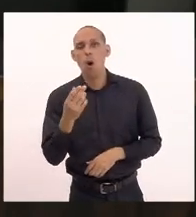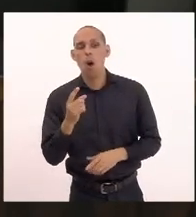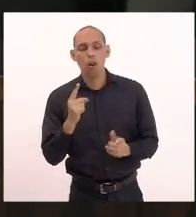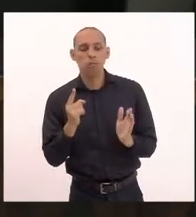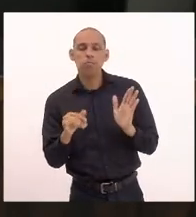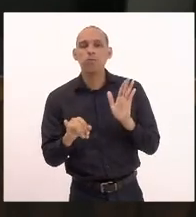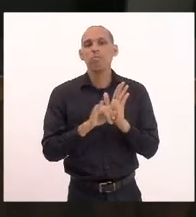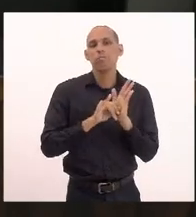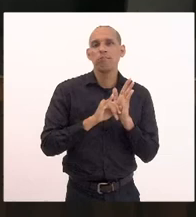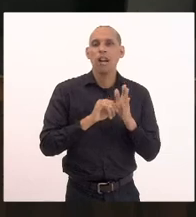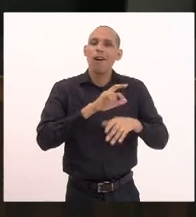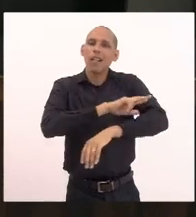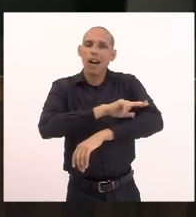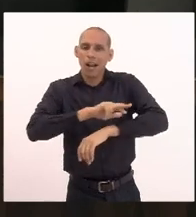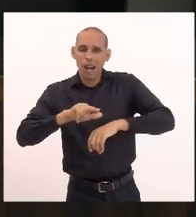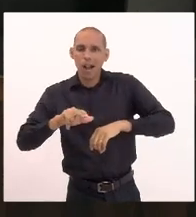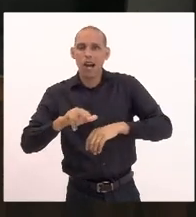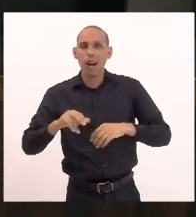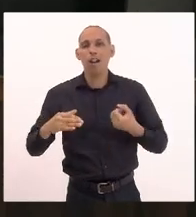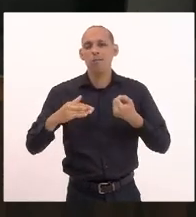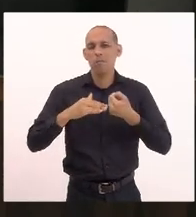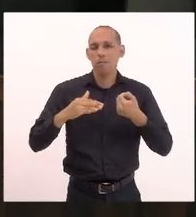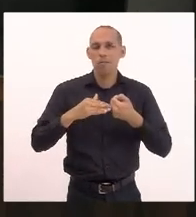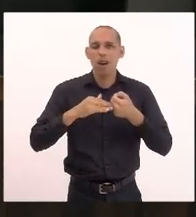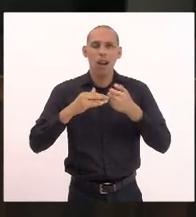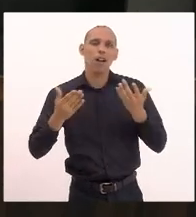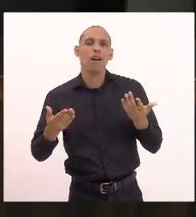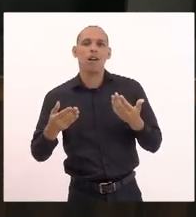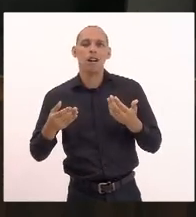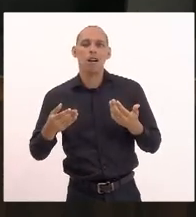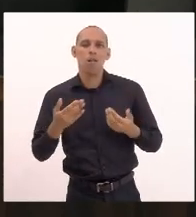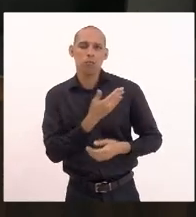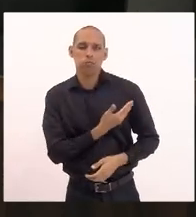e privados como subsídio à formulação de políticas públicas de